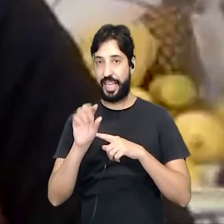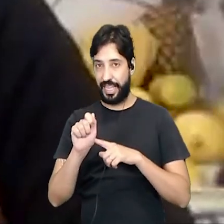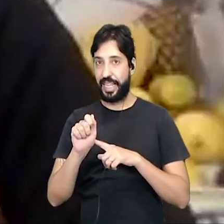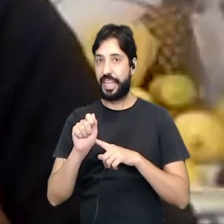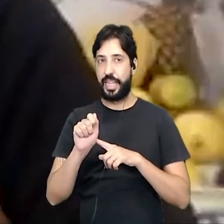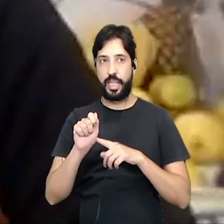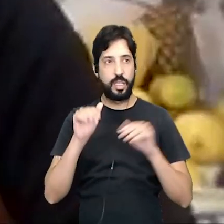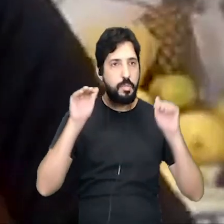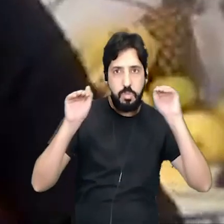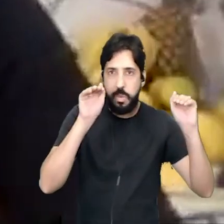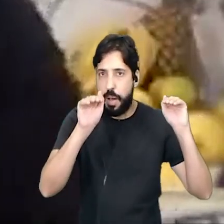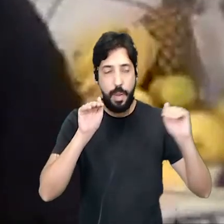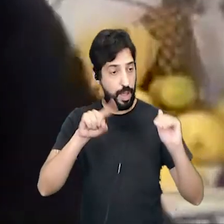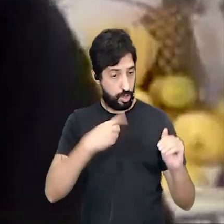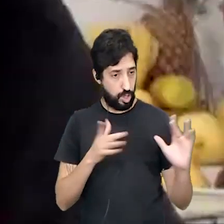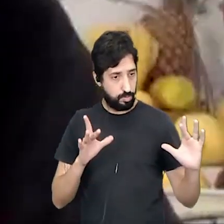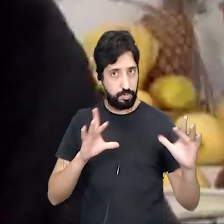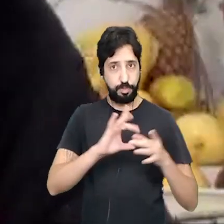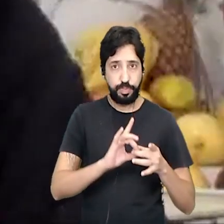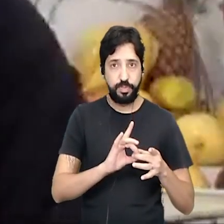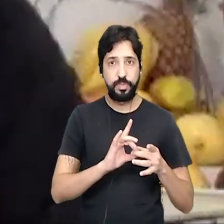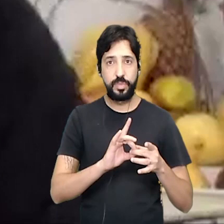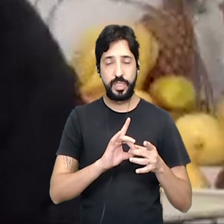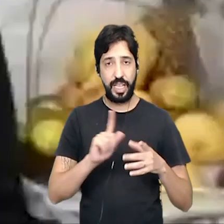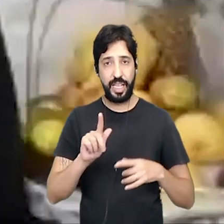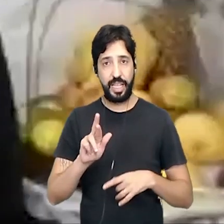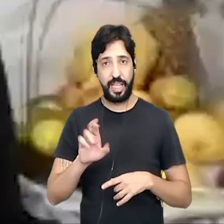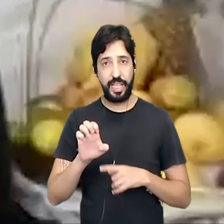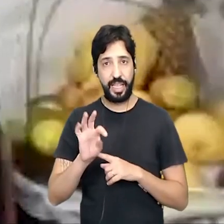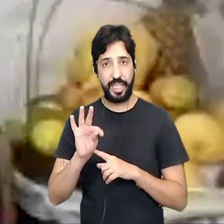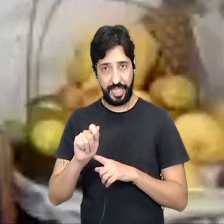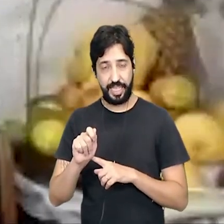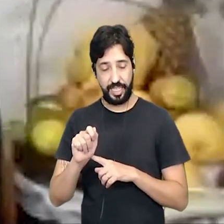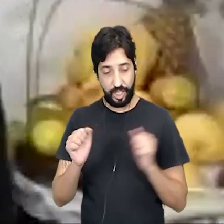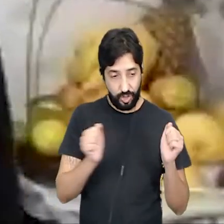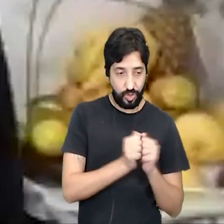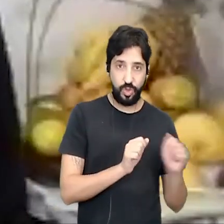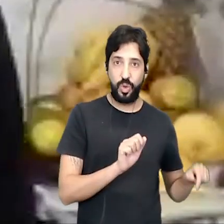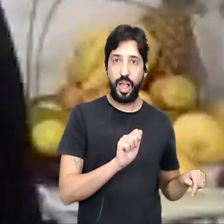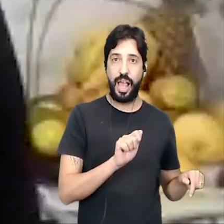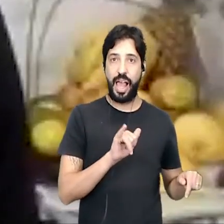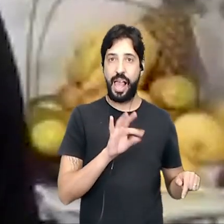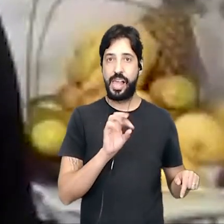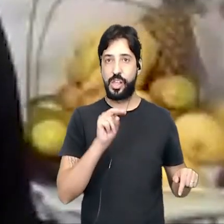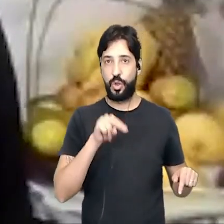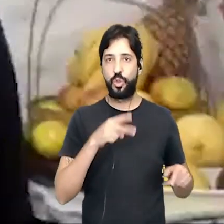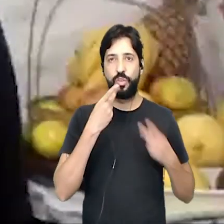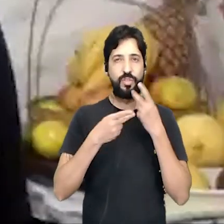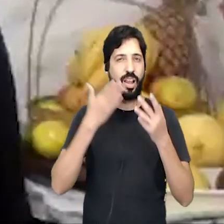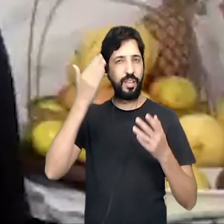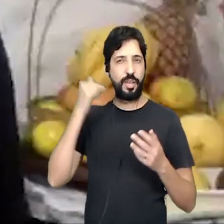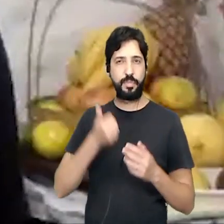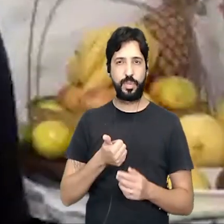Thunberg estava fazendo toda aquela mobilização, e nós conectamos a Greta com a fala do